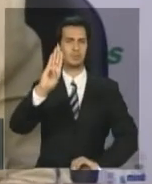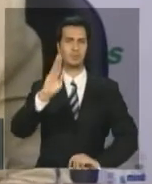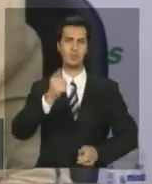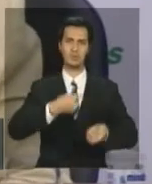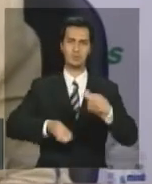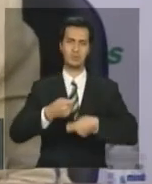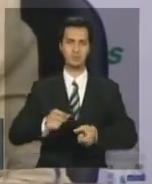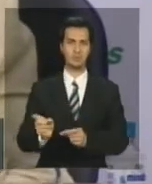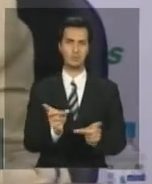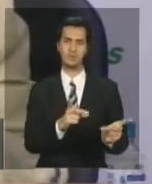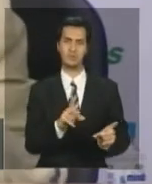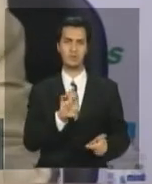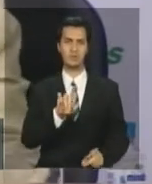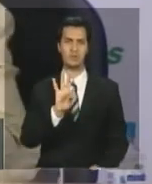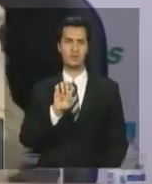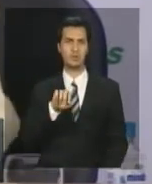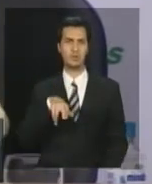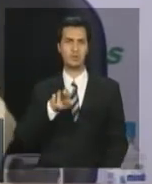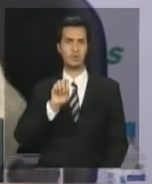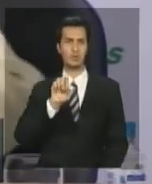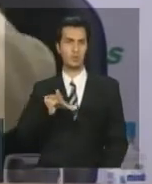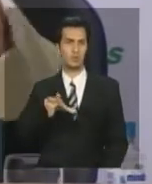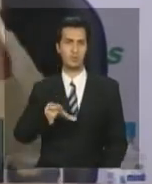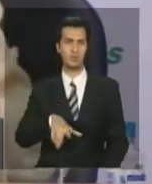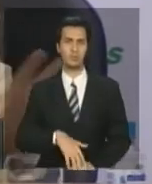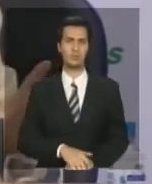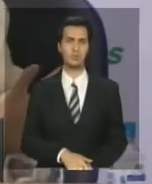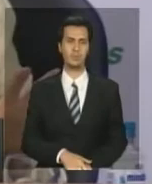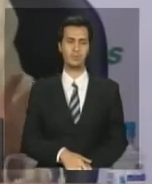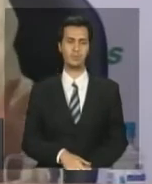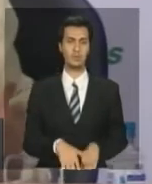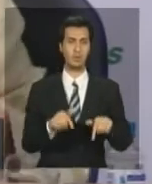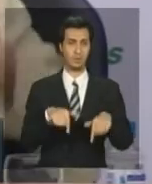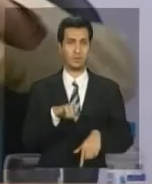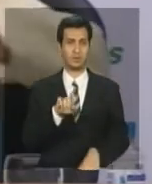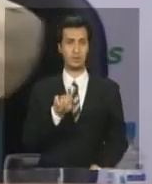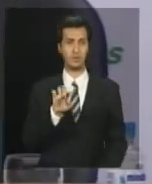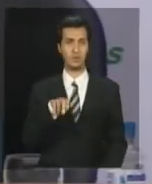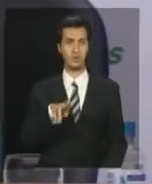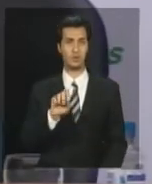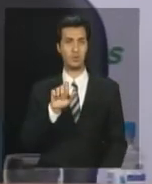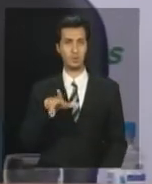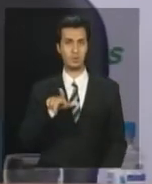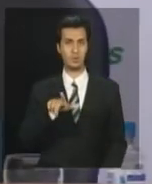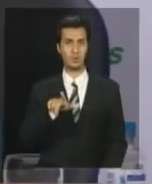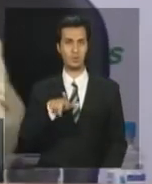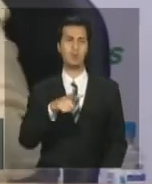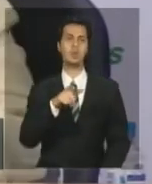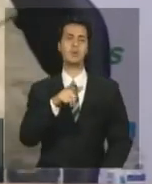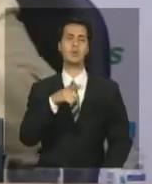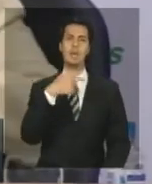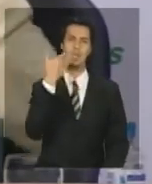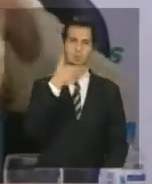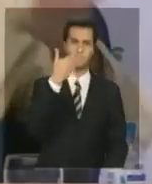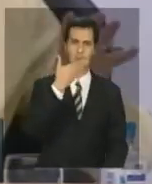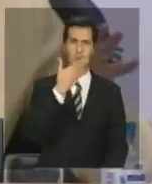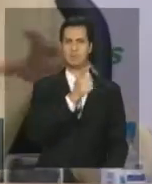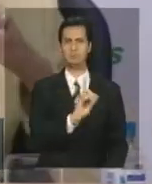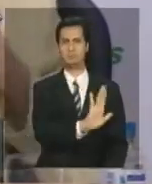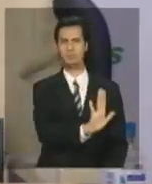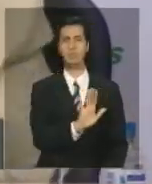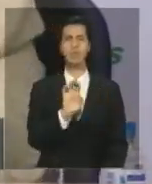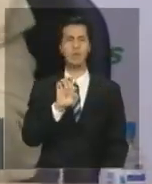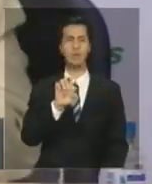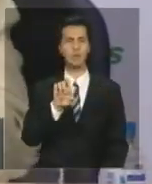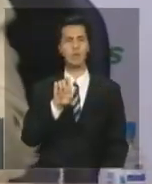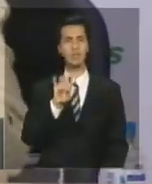no mercado de combustíveis, no mercado de etanol. Etanol, para nós, é combustível. Aquele etanol da açúcar, isso e aquilo, etanol é